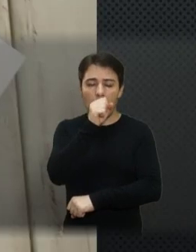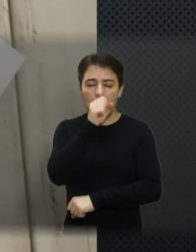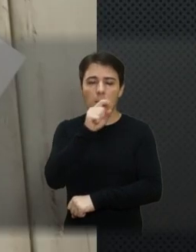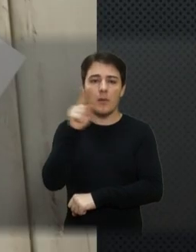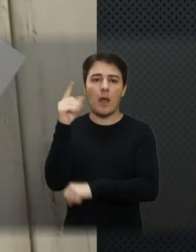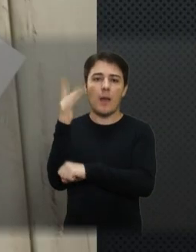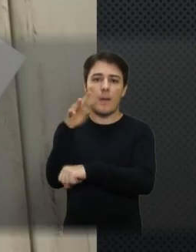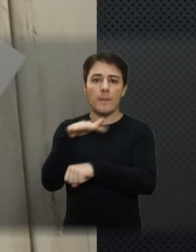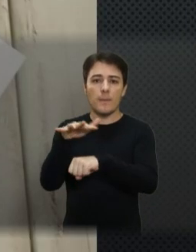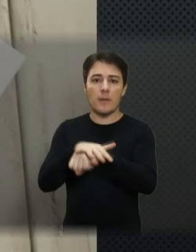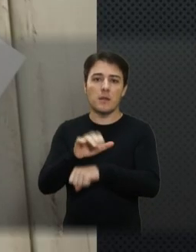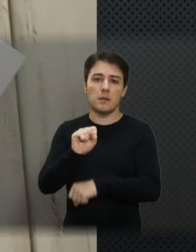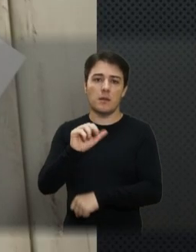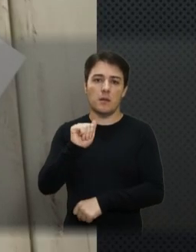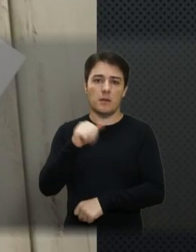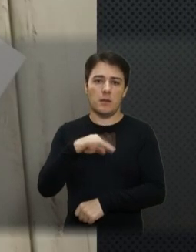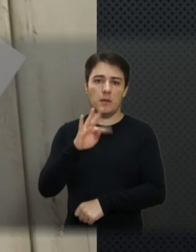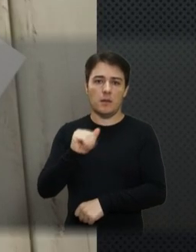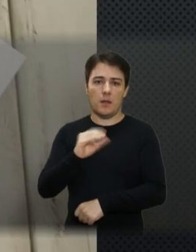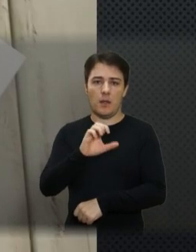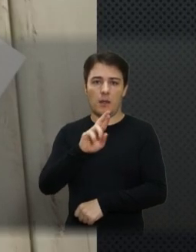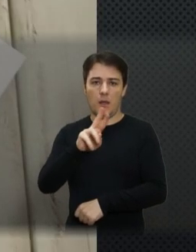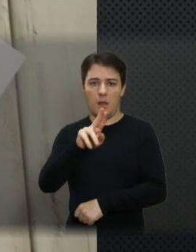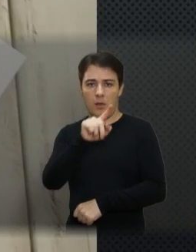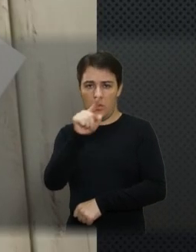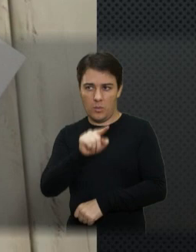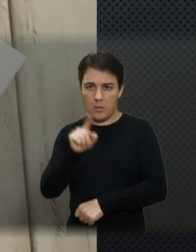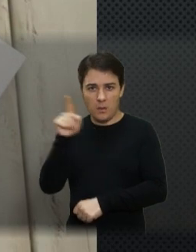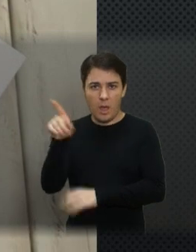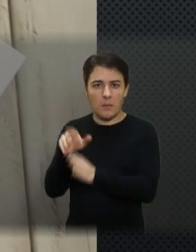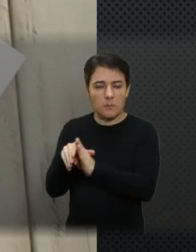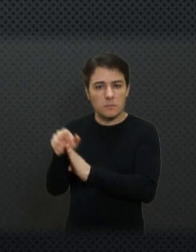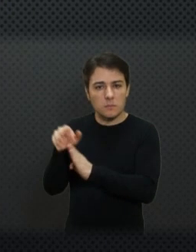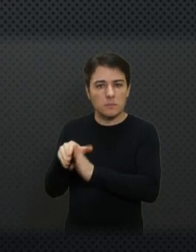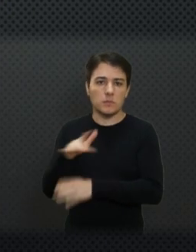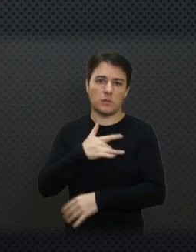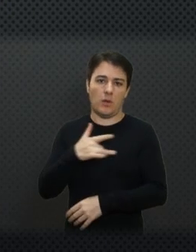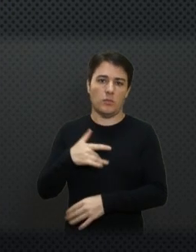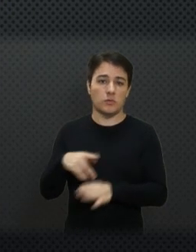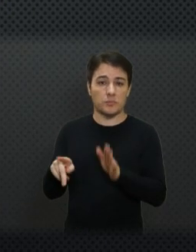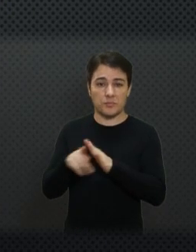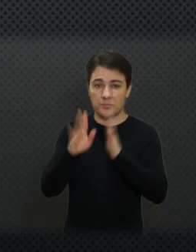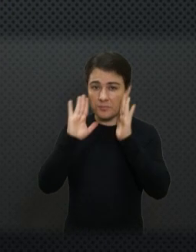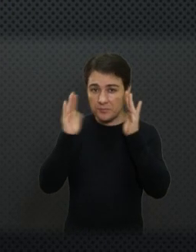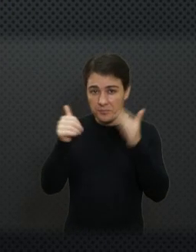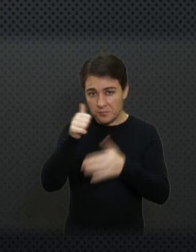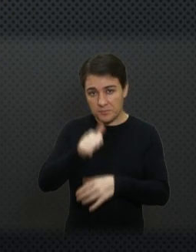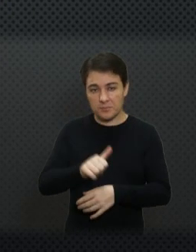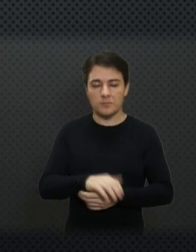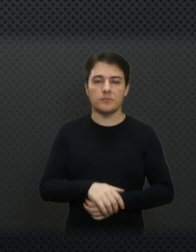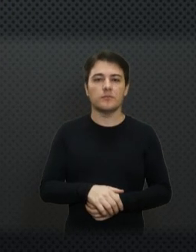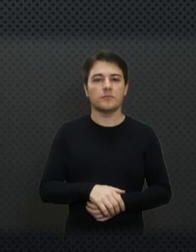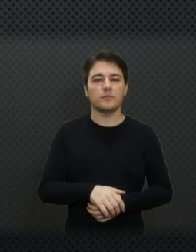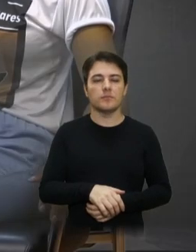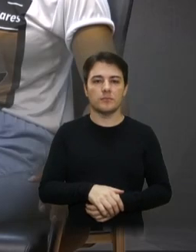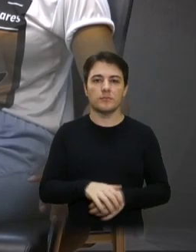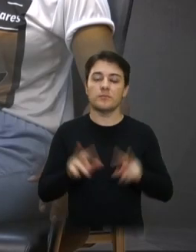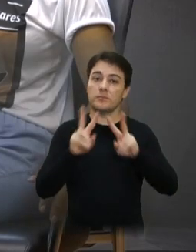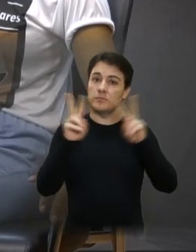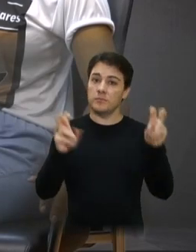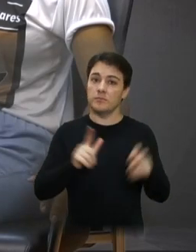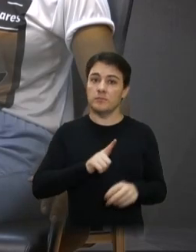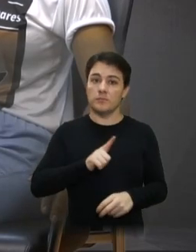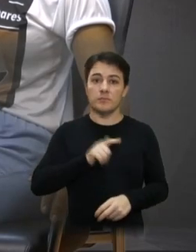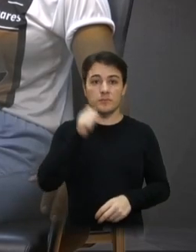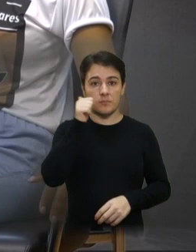para Santa Cruz onde nós temos o maior fluxo de mulheres para fazer orientações sobre saúde da mulher ainda na temática da mulher vamos falar agora